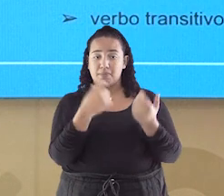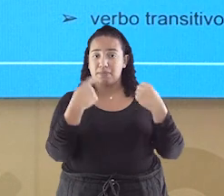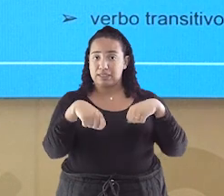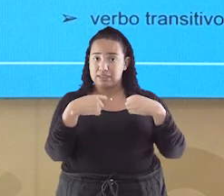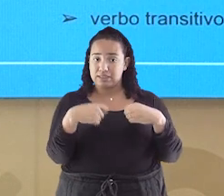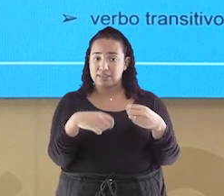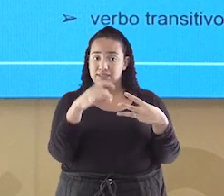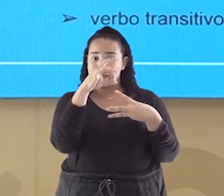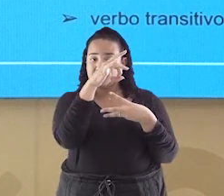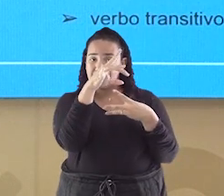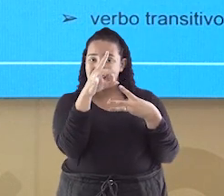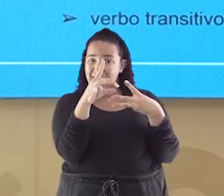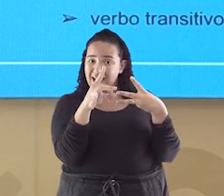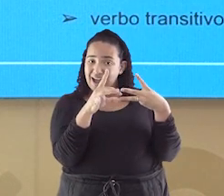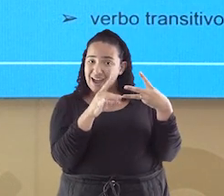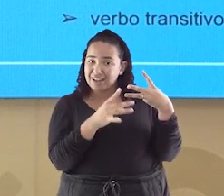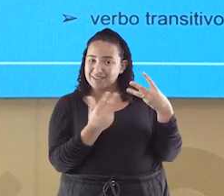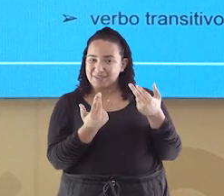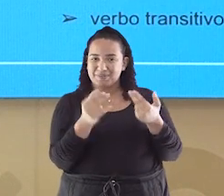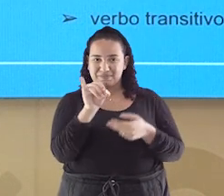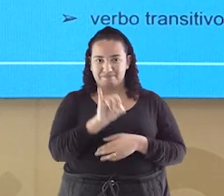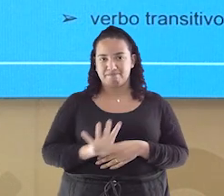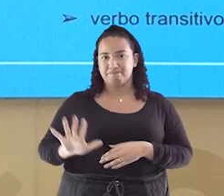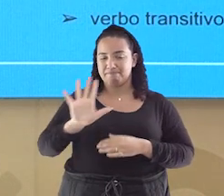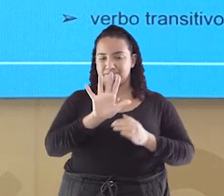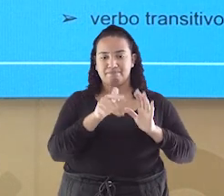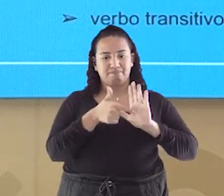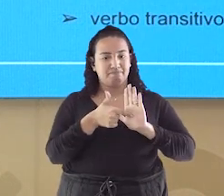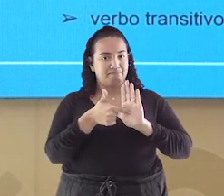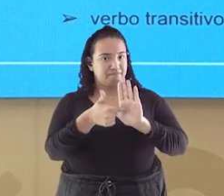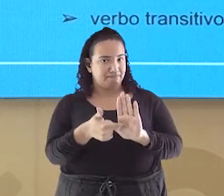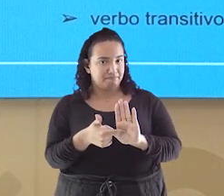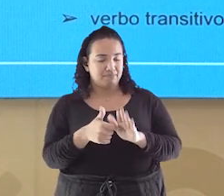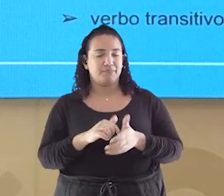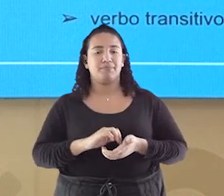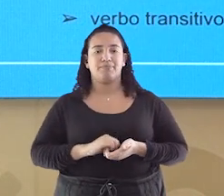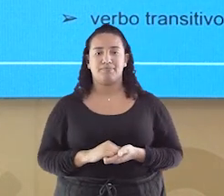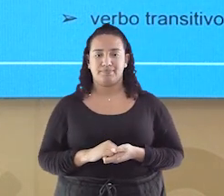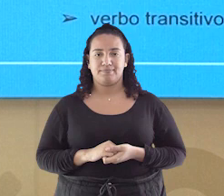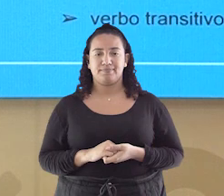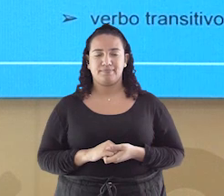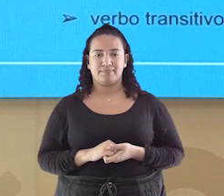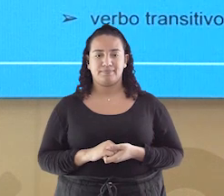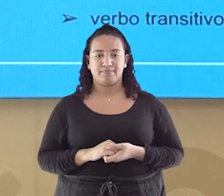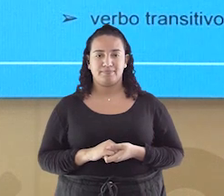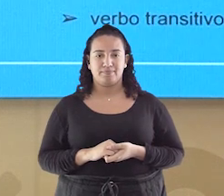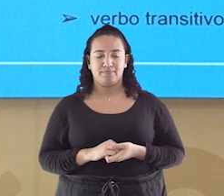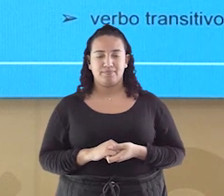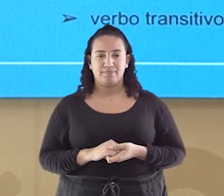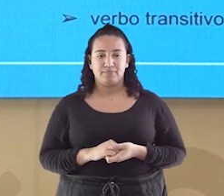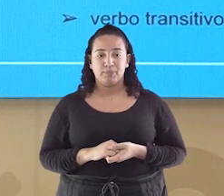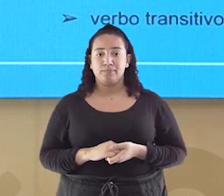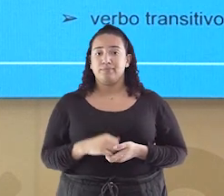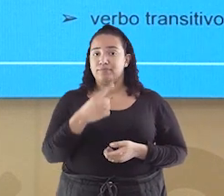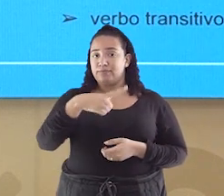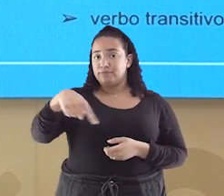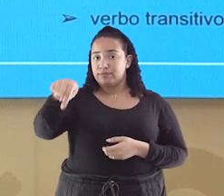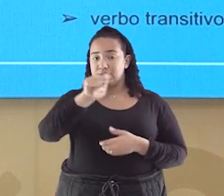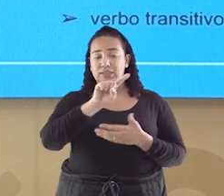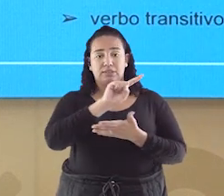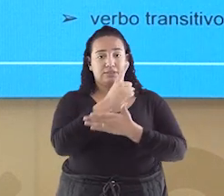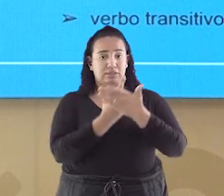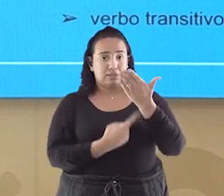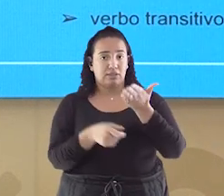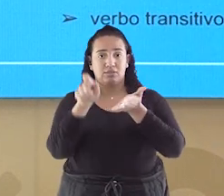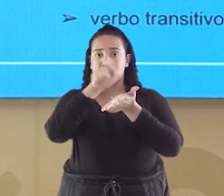transitivo direto, outra com um verbo transitivo indireto e a última com um verbo transitivo direto e indireto. Escrevam em